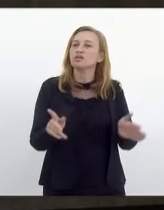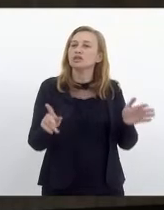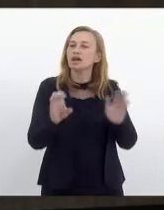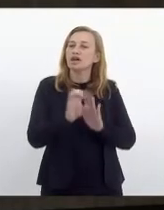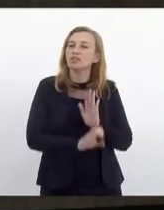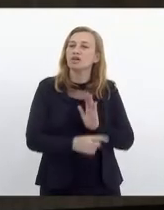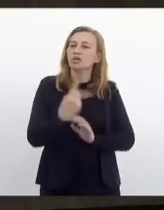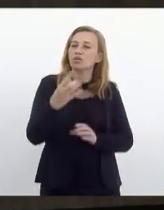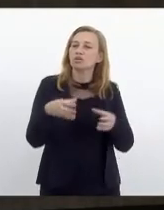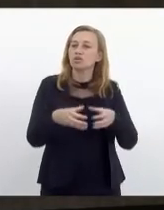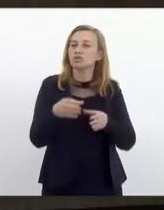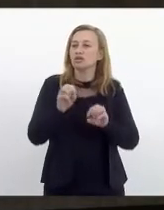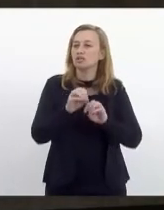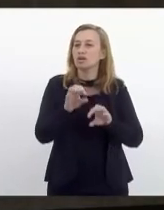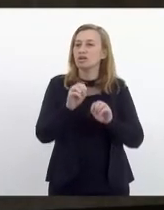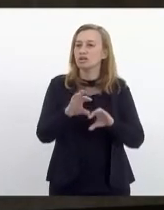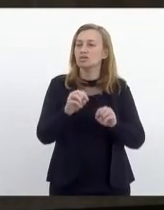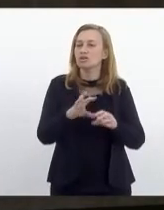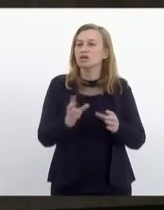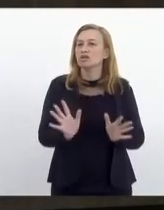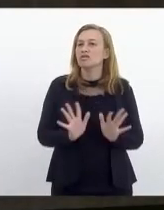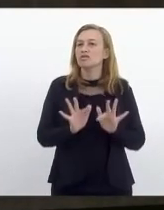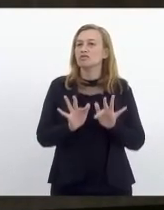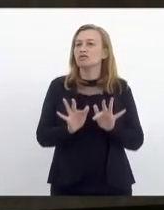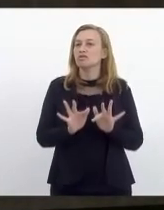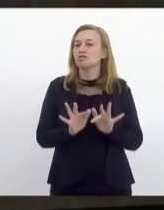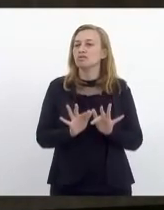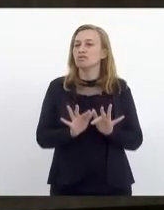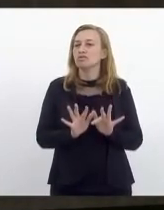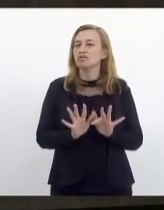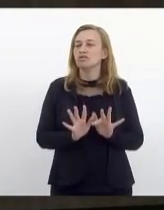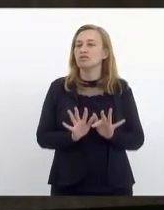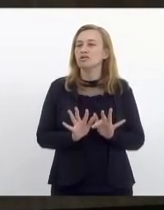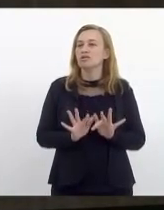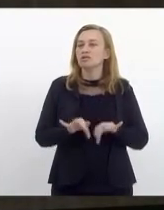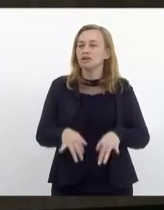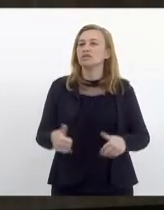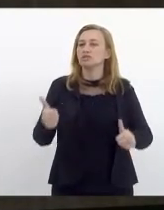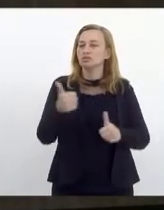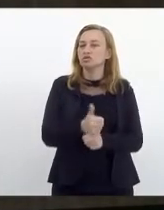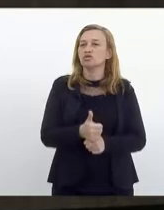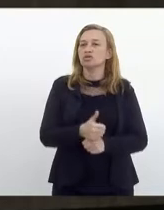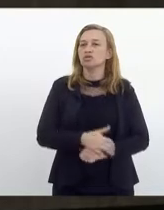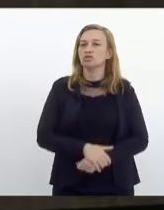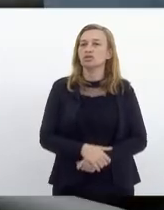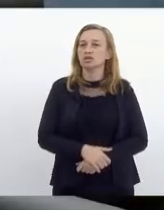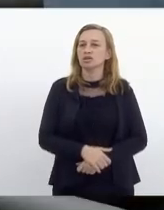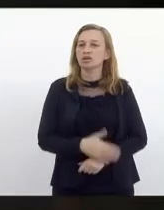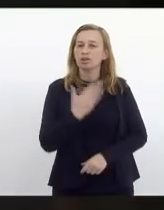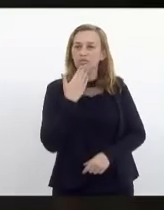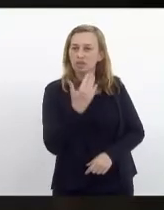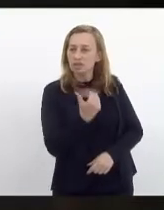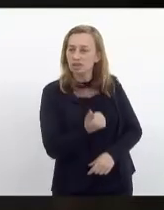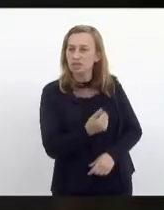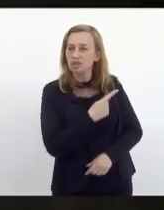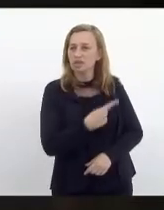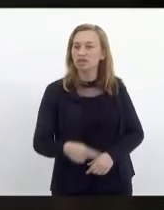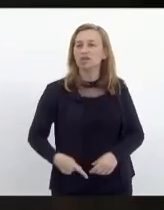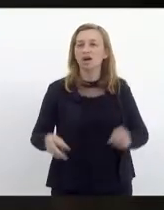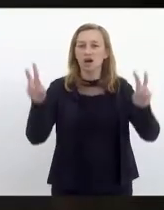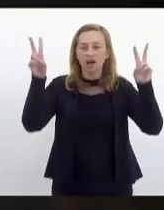da Comissão de Educação, concluindo por substitutivo. Que a presidência defere. Pela Comissão de